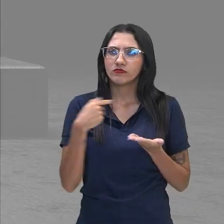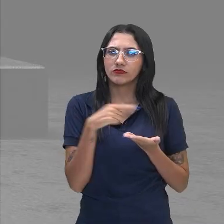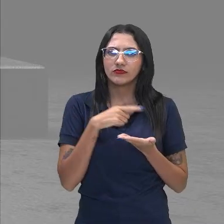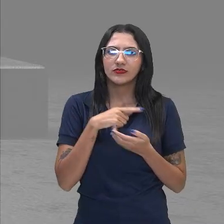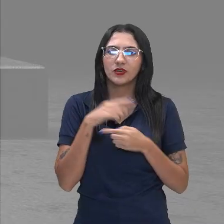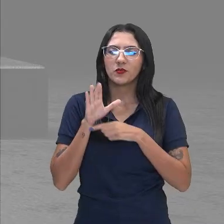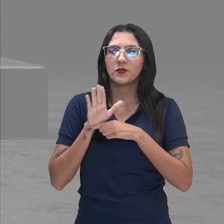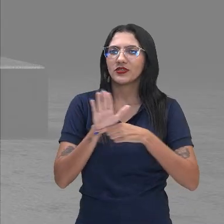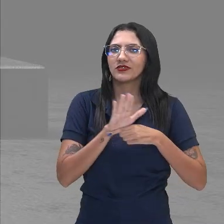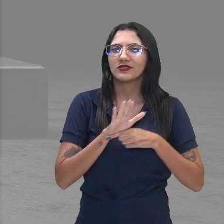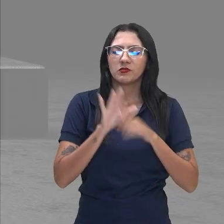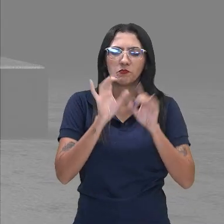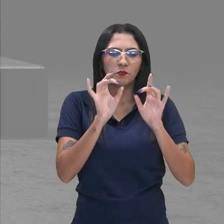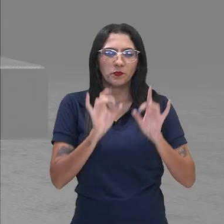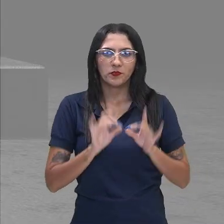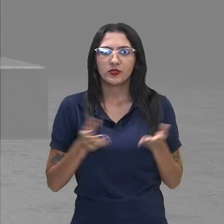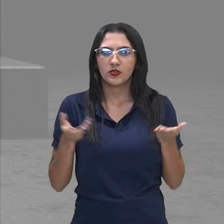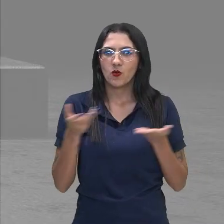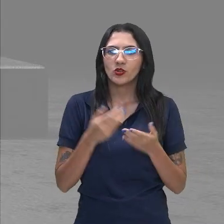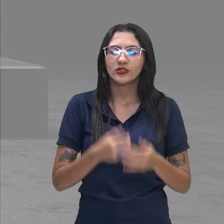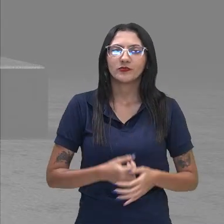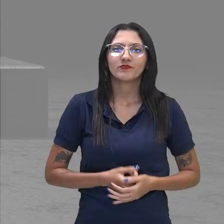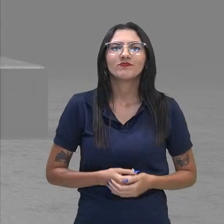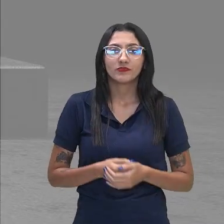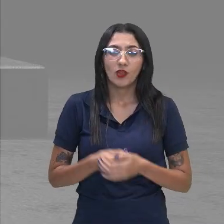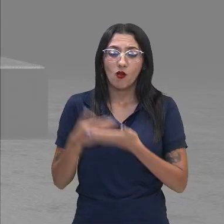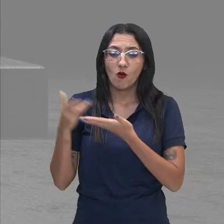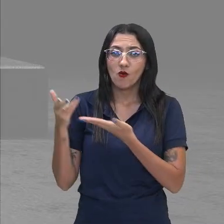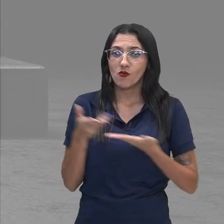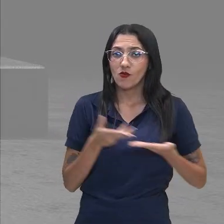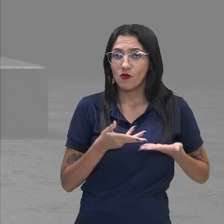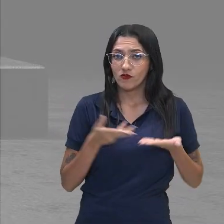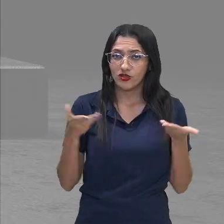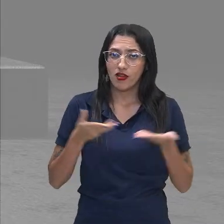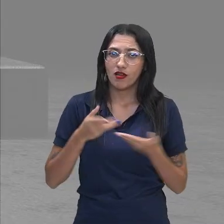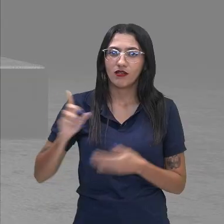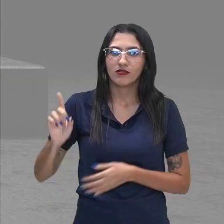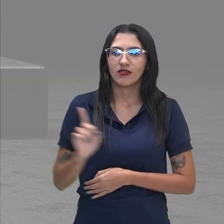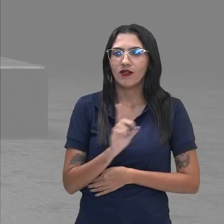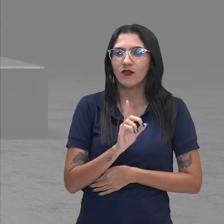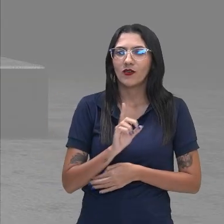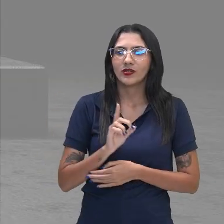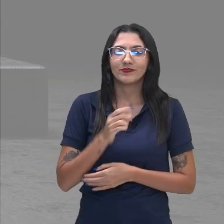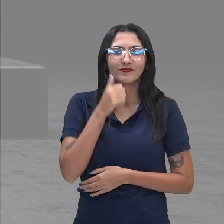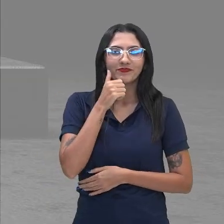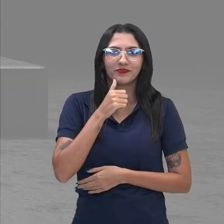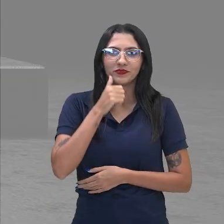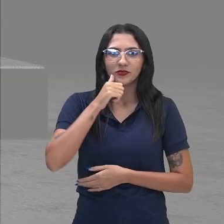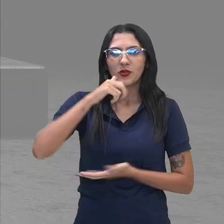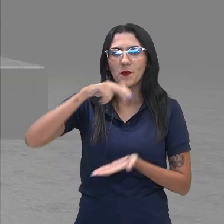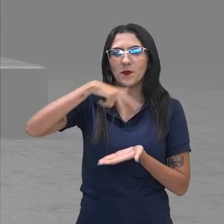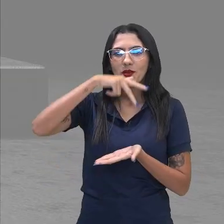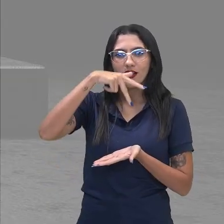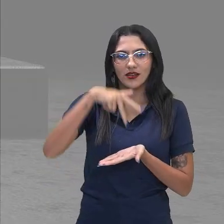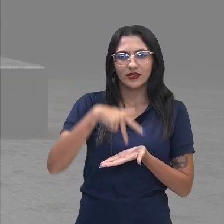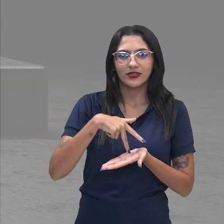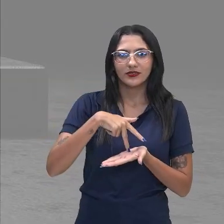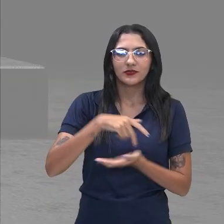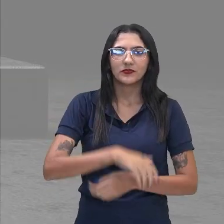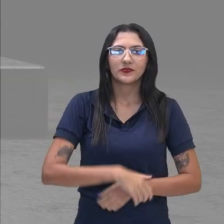apresentação especial. Convido para vir ao palco a nossa bailarina do EJA.